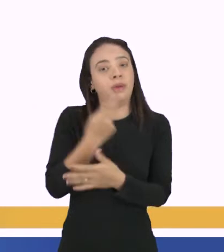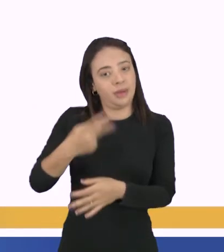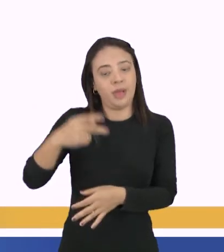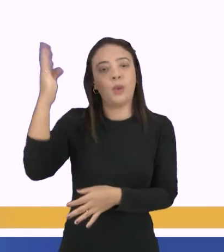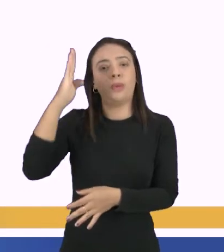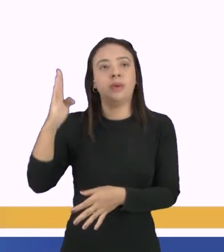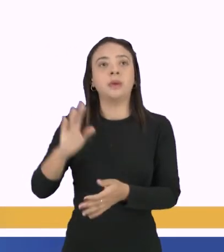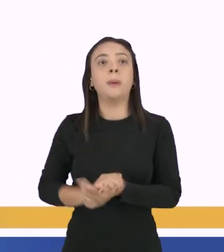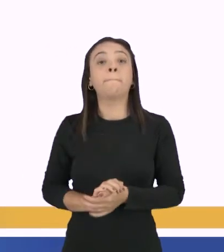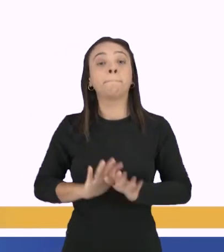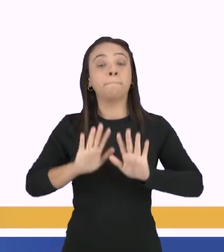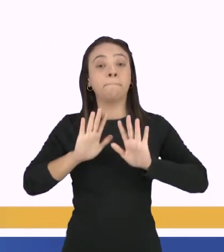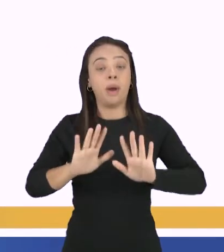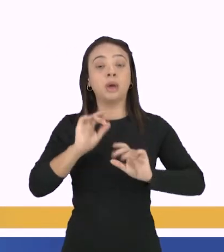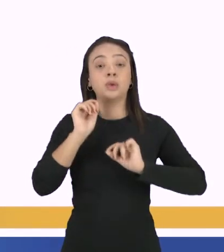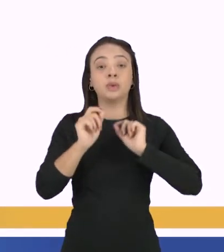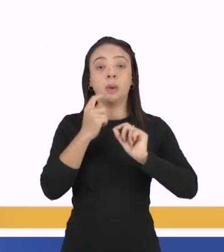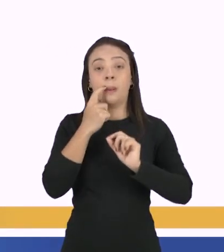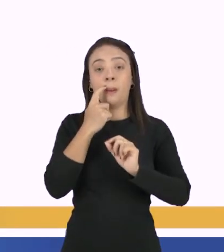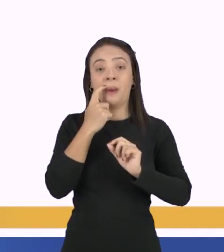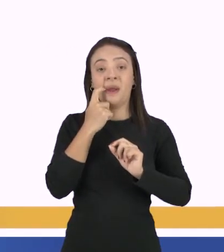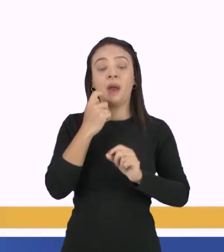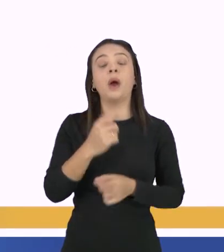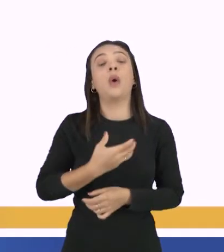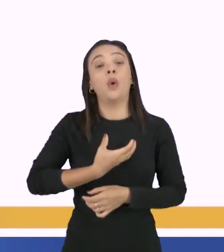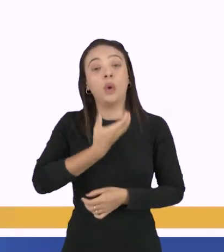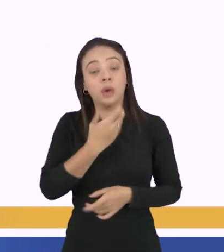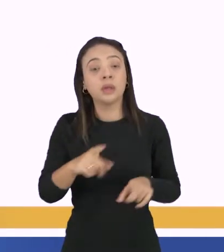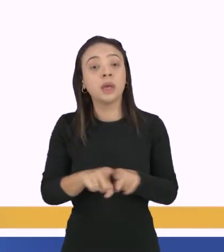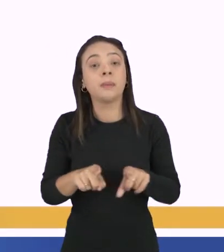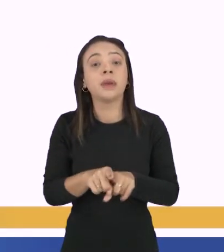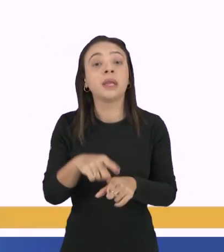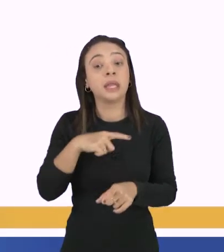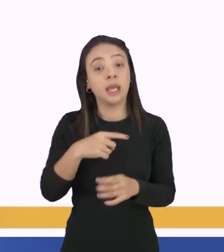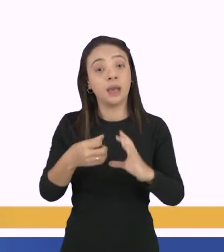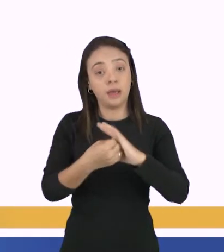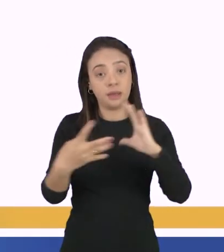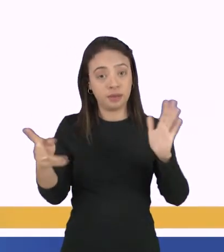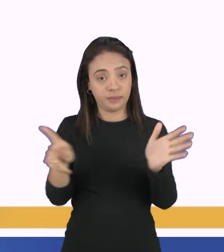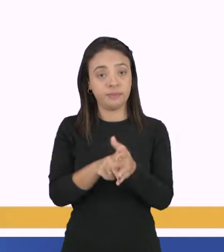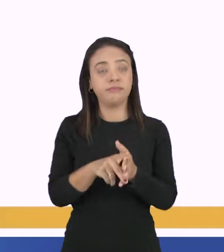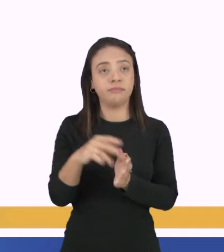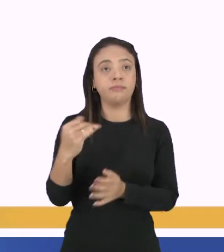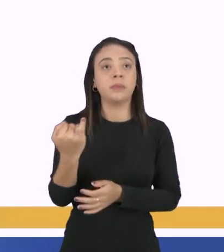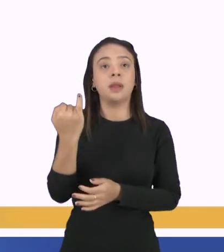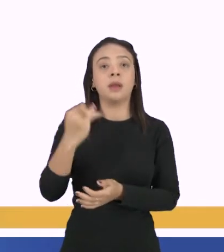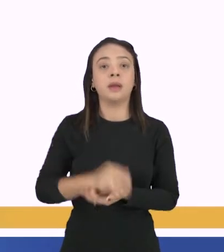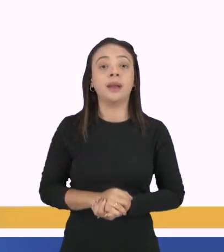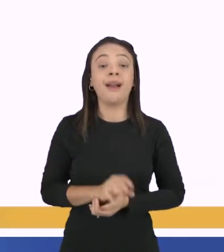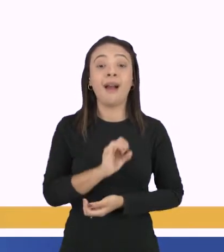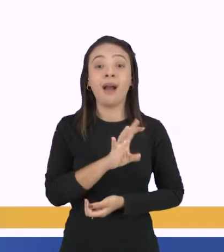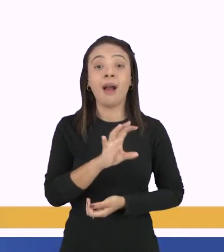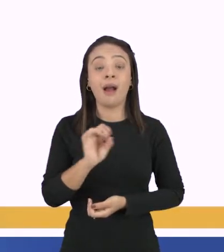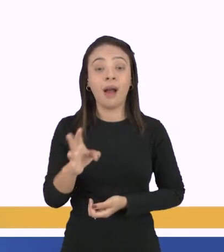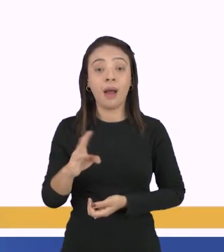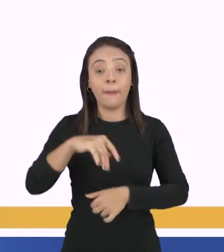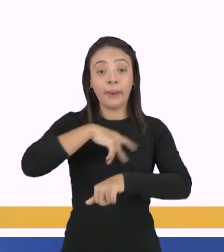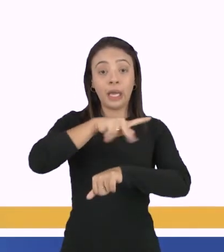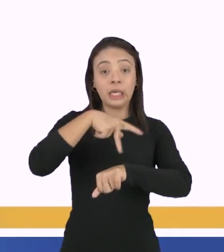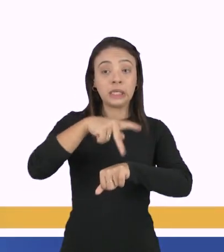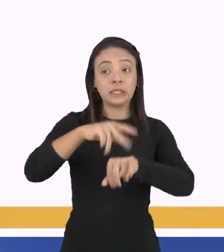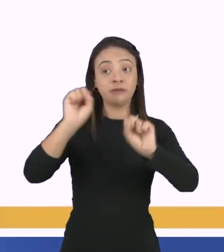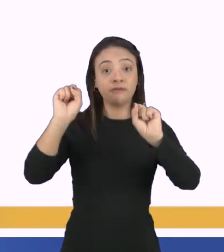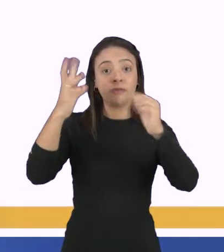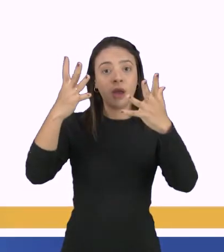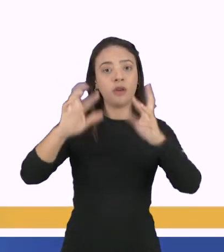enfim. Mas o Natal tem umas especificidades interessantes. Por quê? Porque cada país celebra de um jeitinho diferente, seja